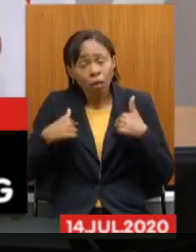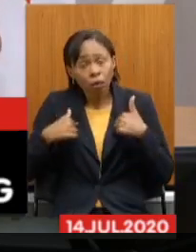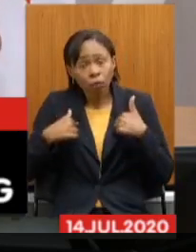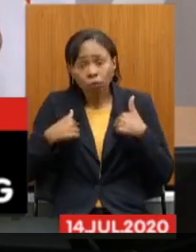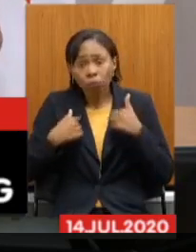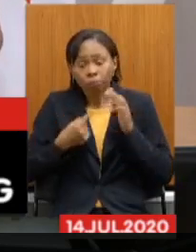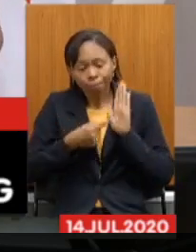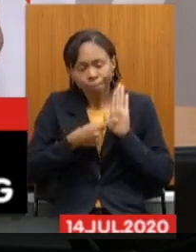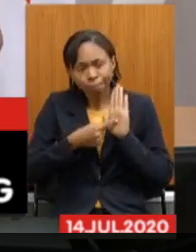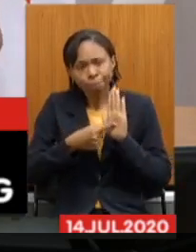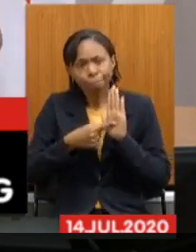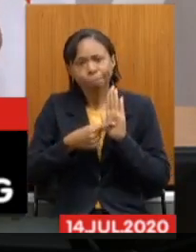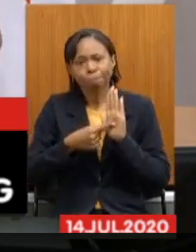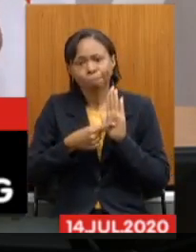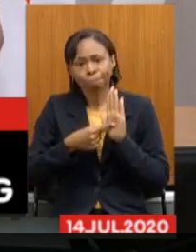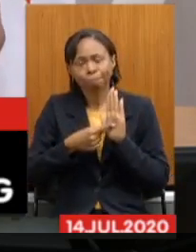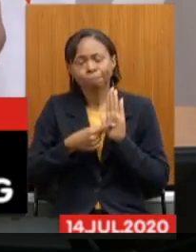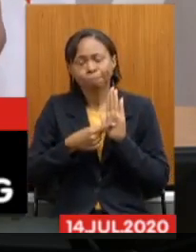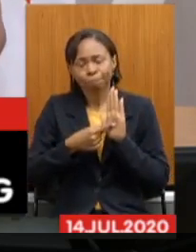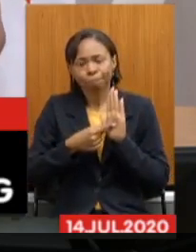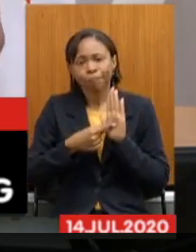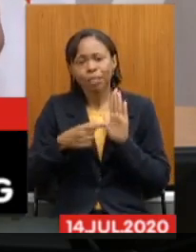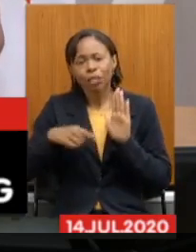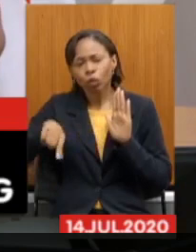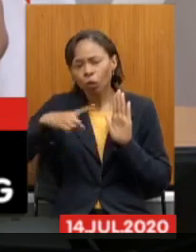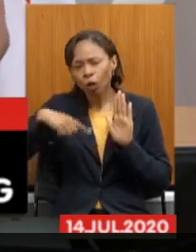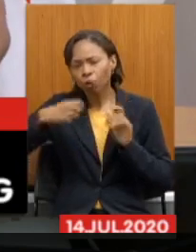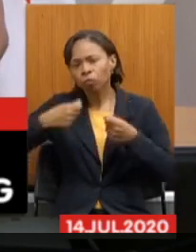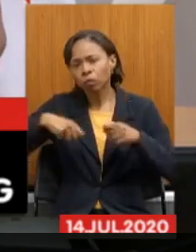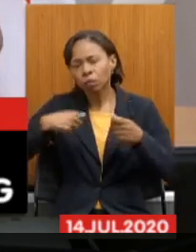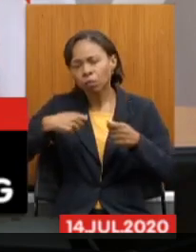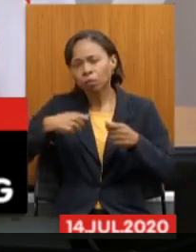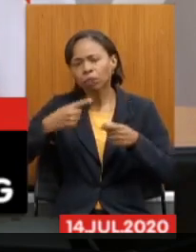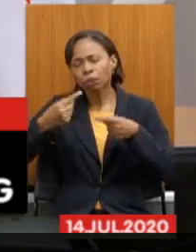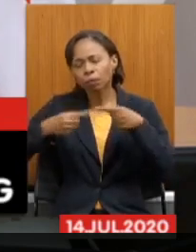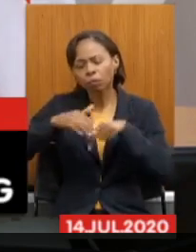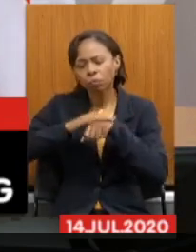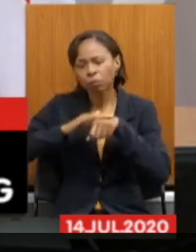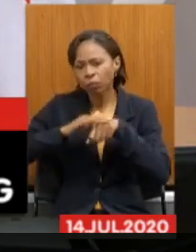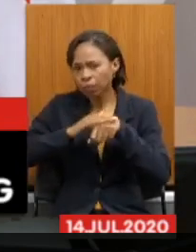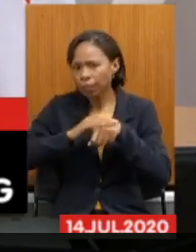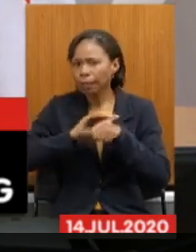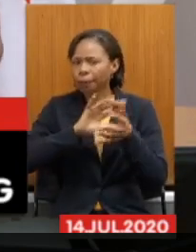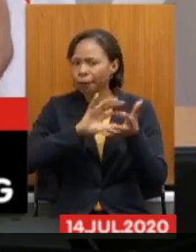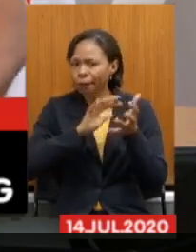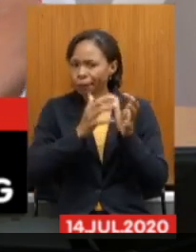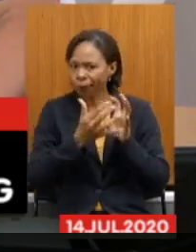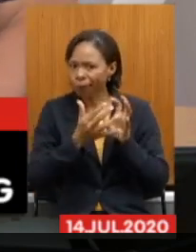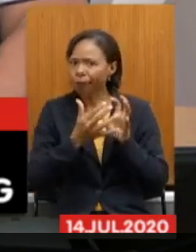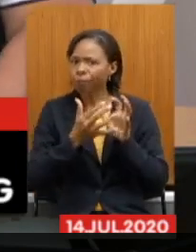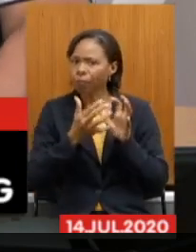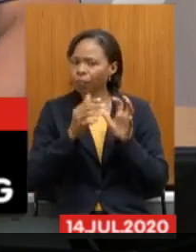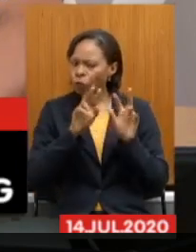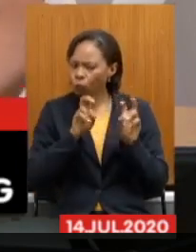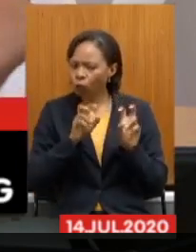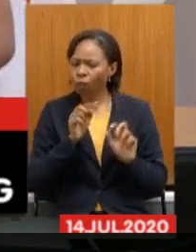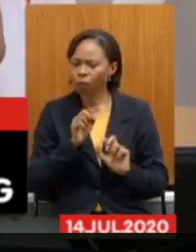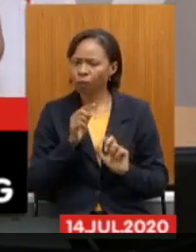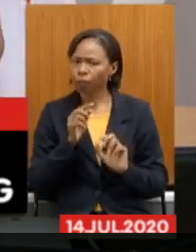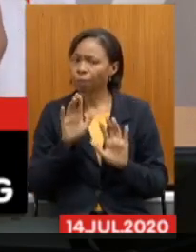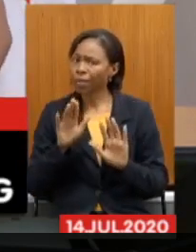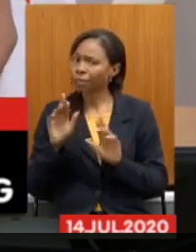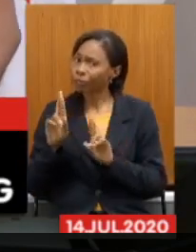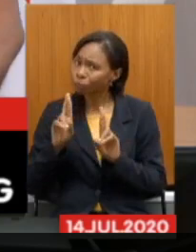registro que nós precisamos discutir essa reforma com responsabilidade. Não poderíamos estar aqui de jeito